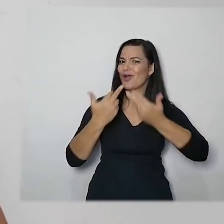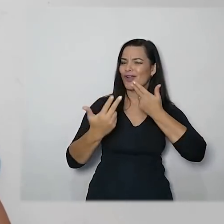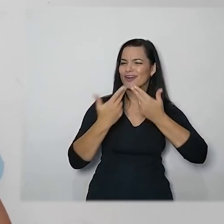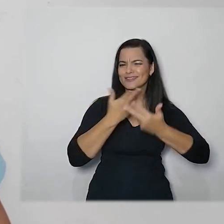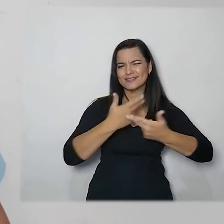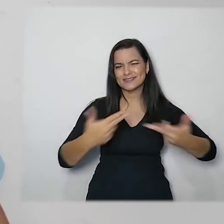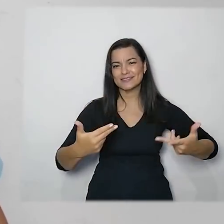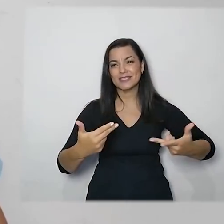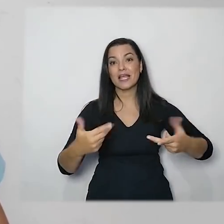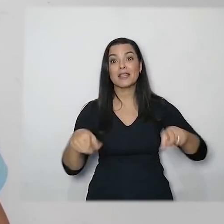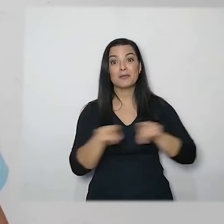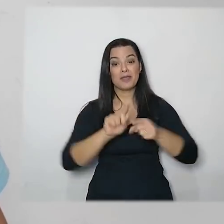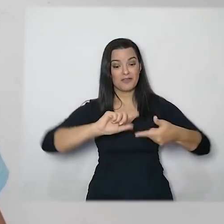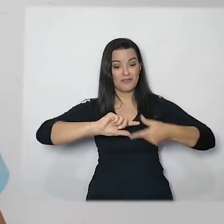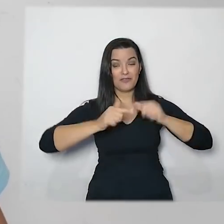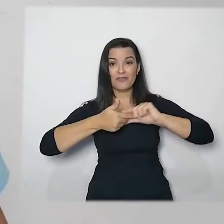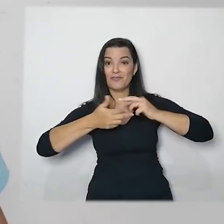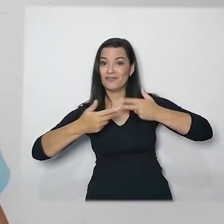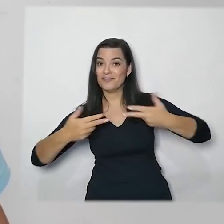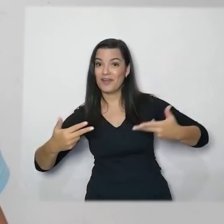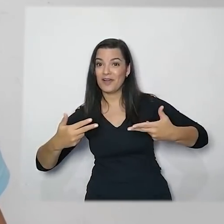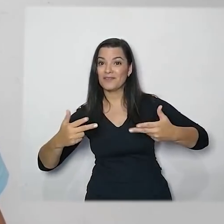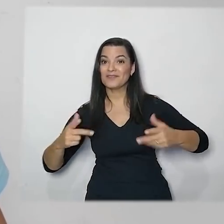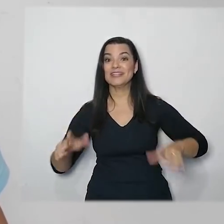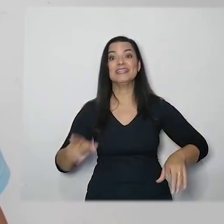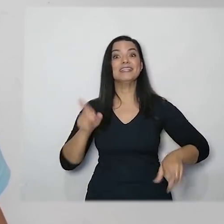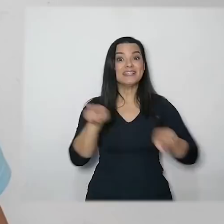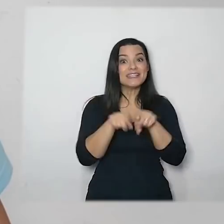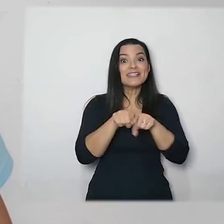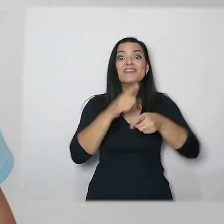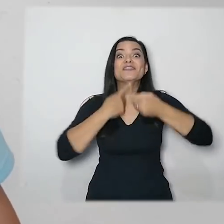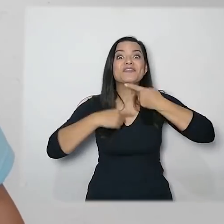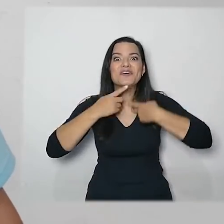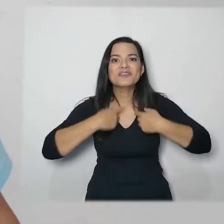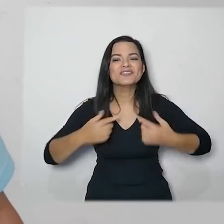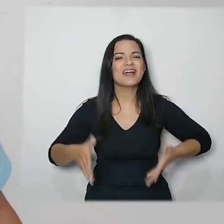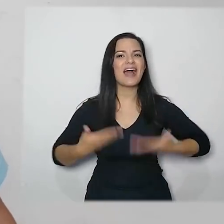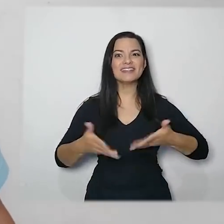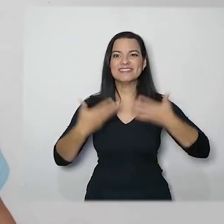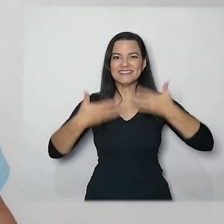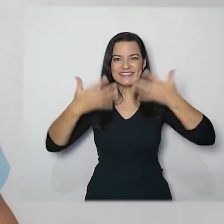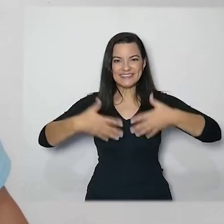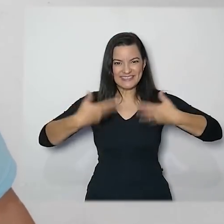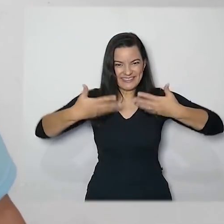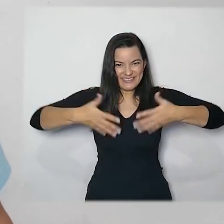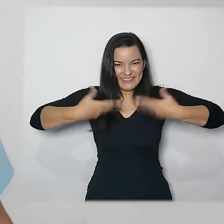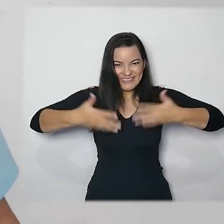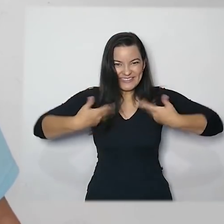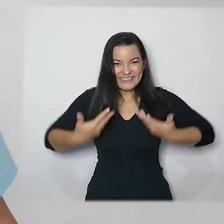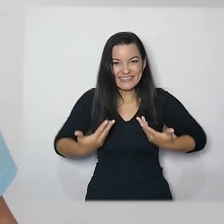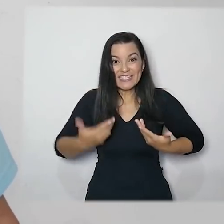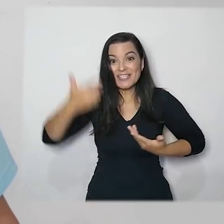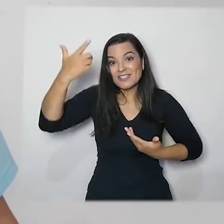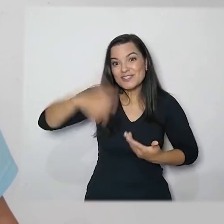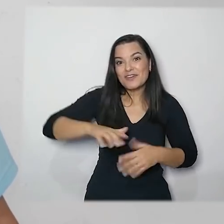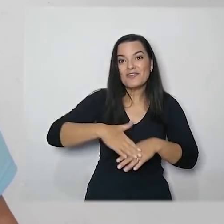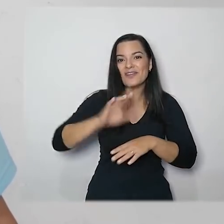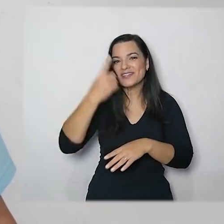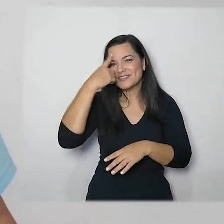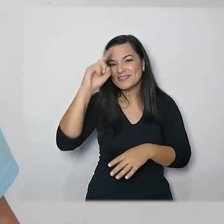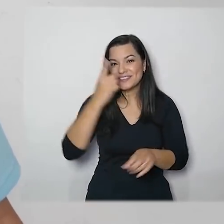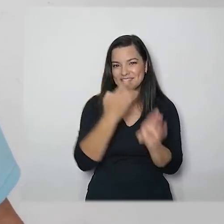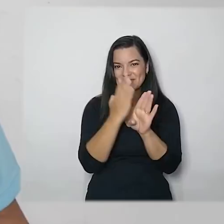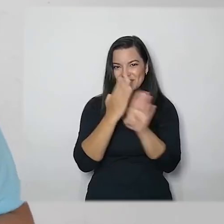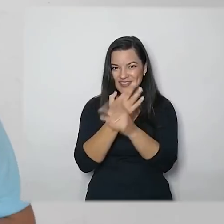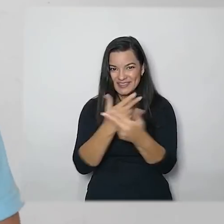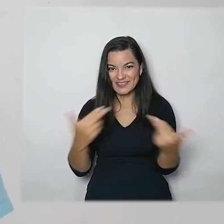muita disposição. Quem aí tá com muita disposição? Muito alegre, muito animado para mais um dia de